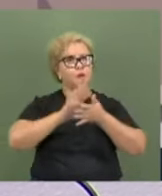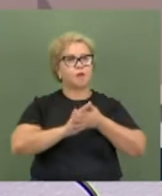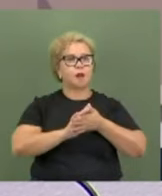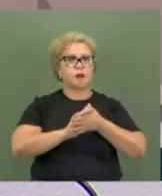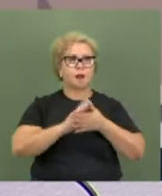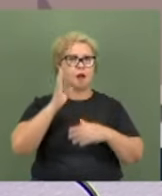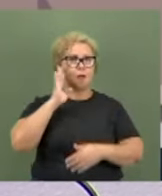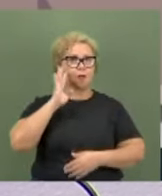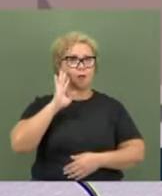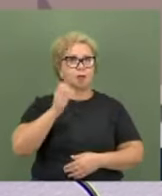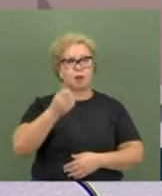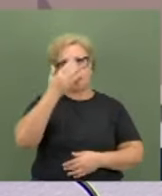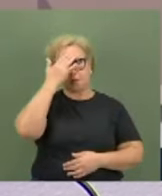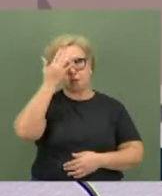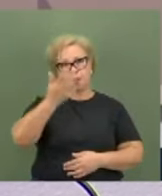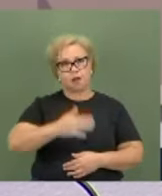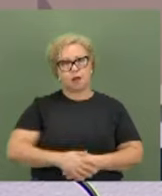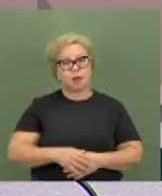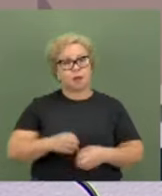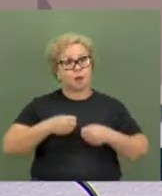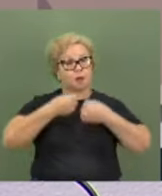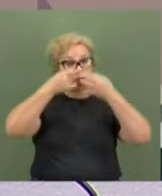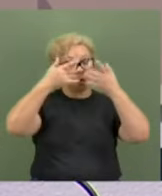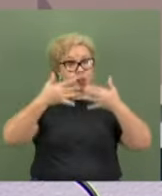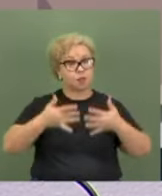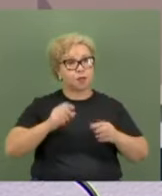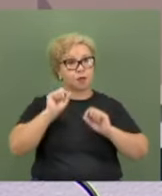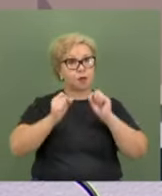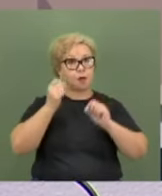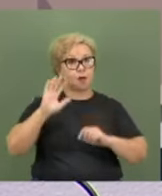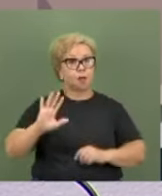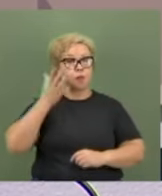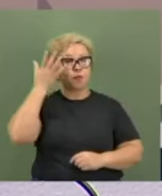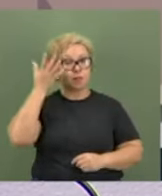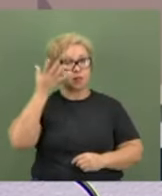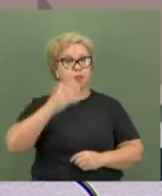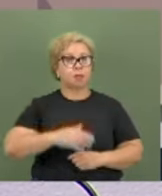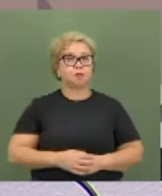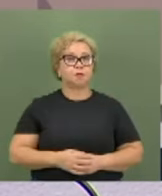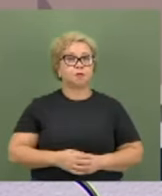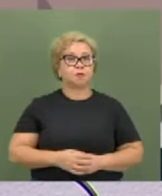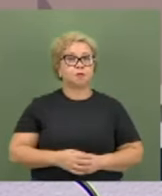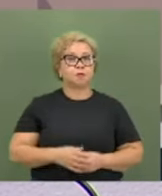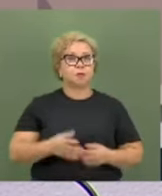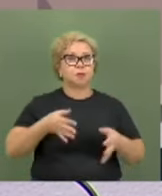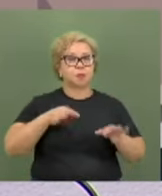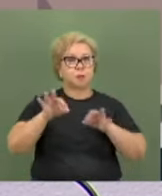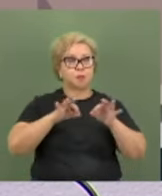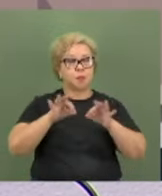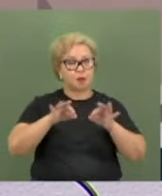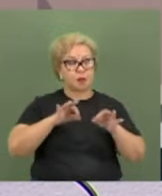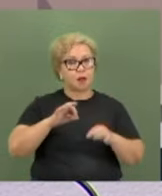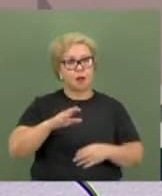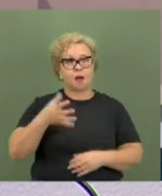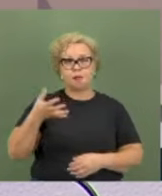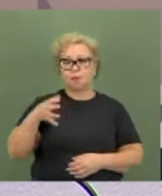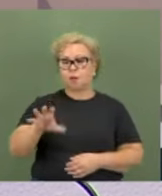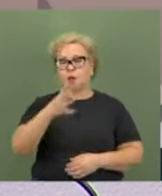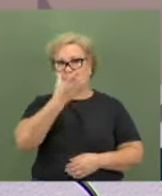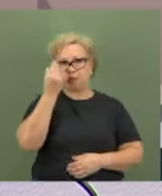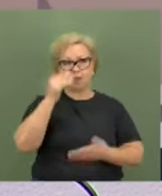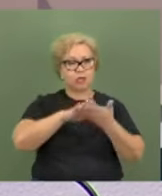possibilidade de dar a minha versão dos factos. Vou fazer aqui uma declaração que até preparei para que não me esqueça de nada, porque é uma